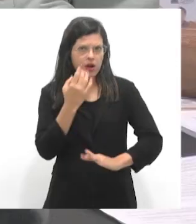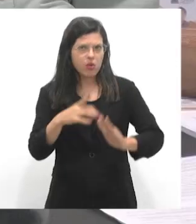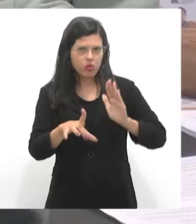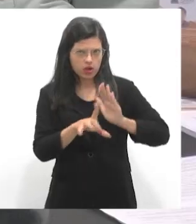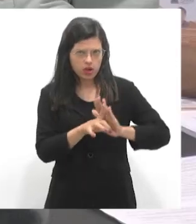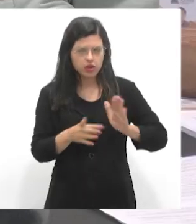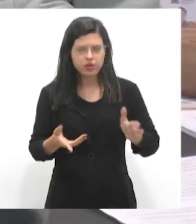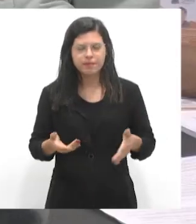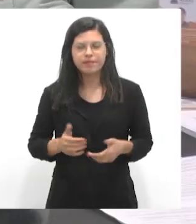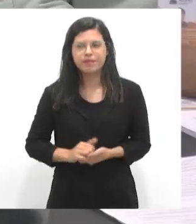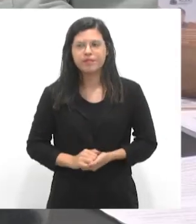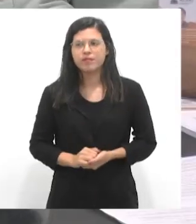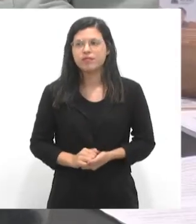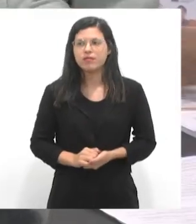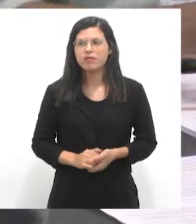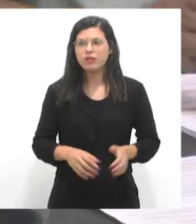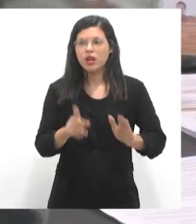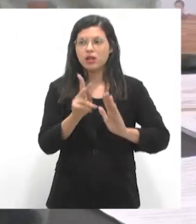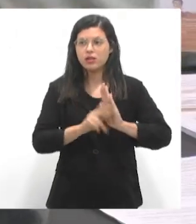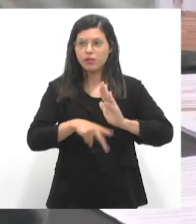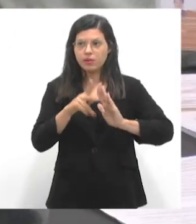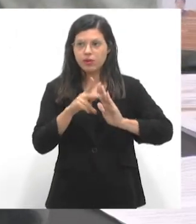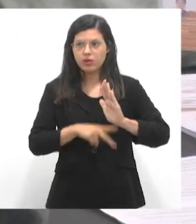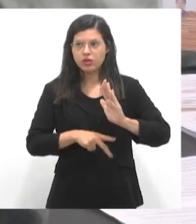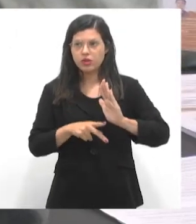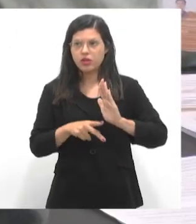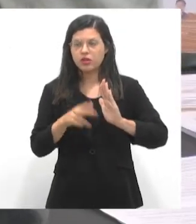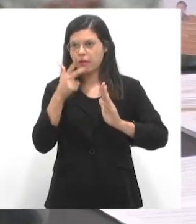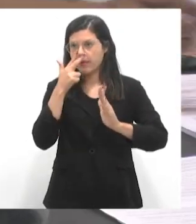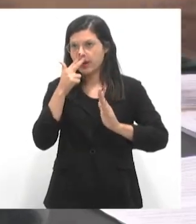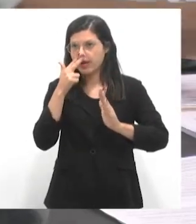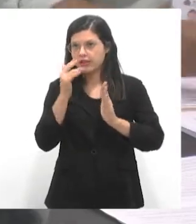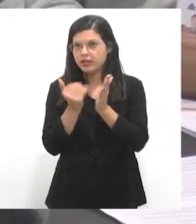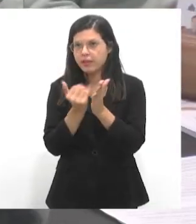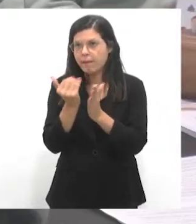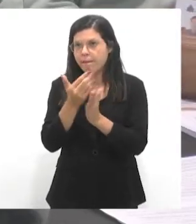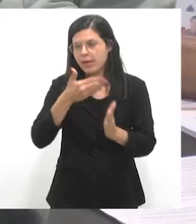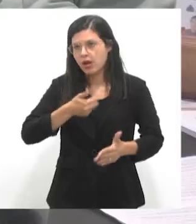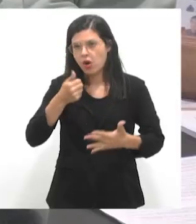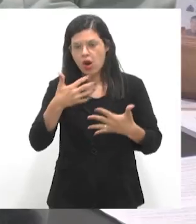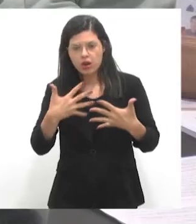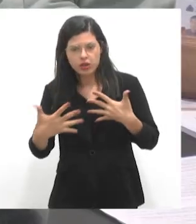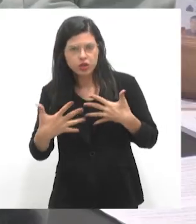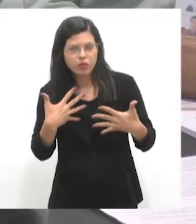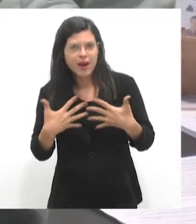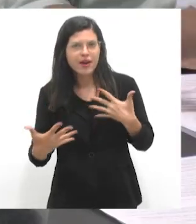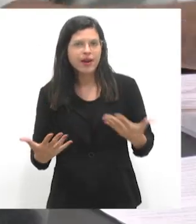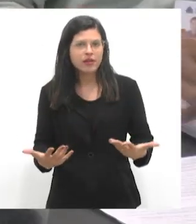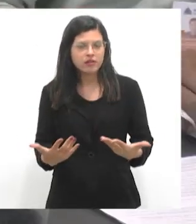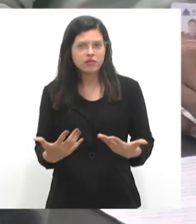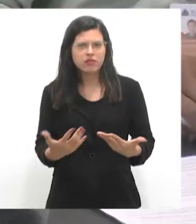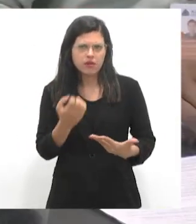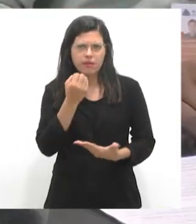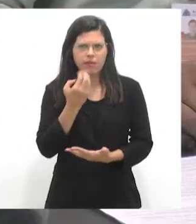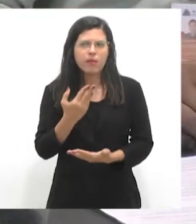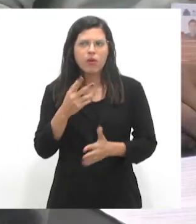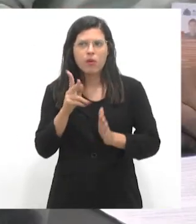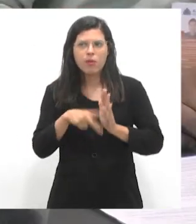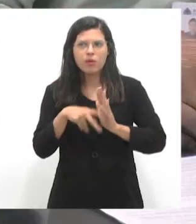município. E esse projeto, eu acho que aumenta a transparência. Eu acho bom o projeto do Renato